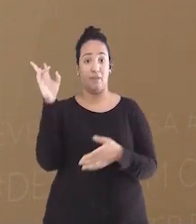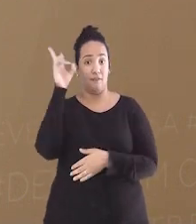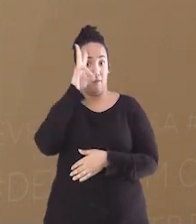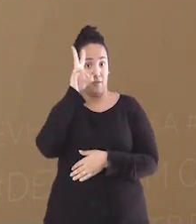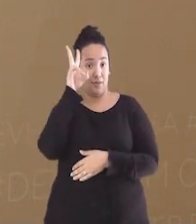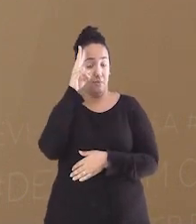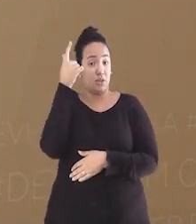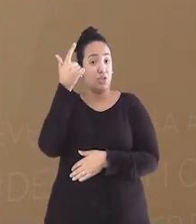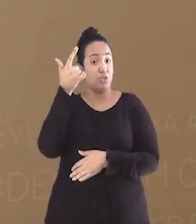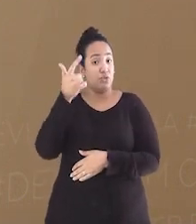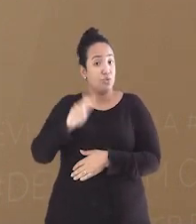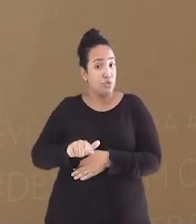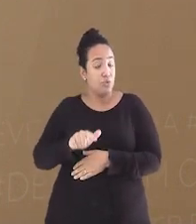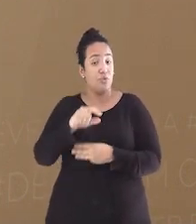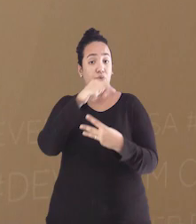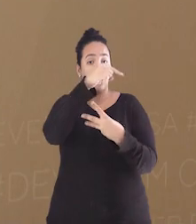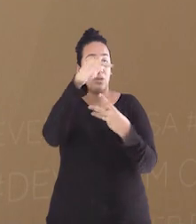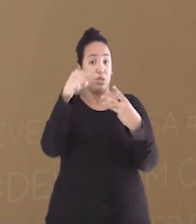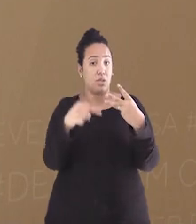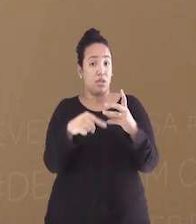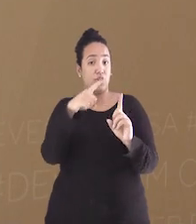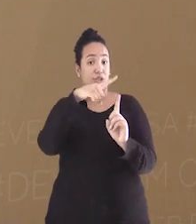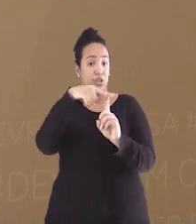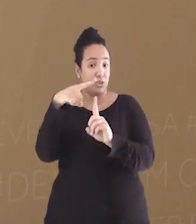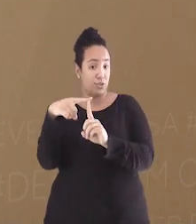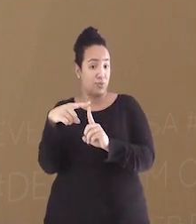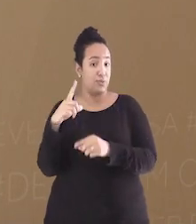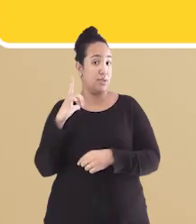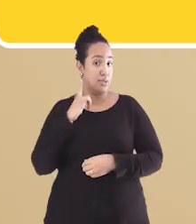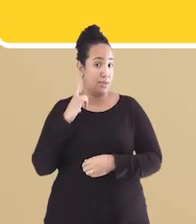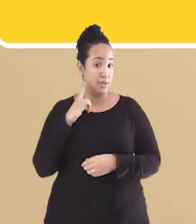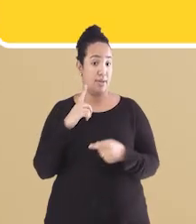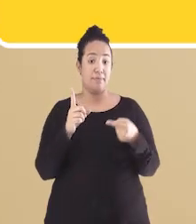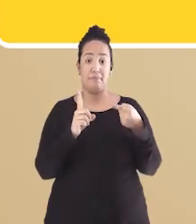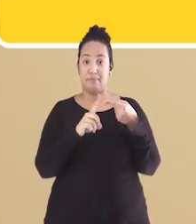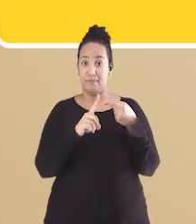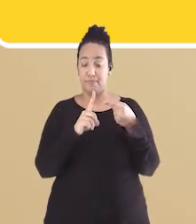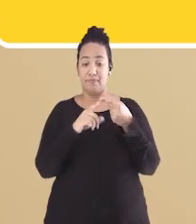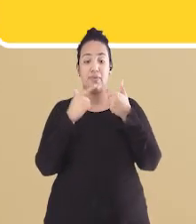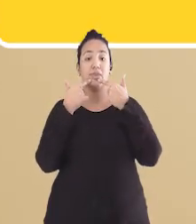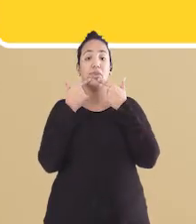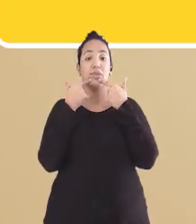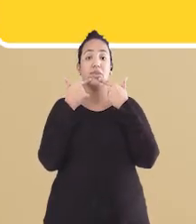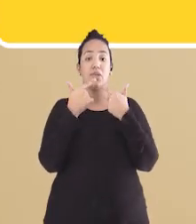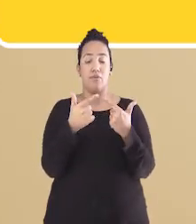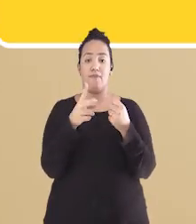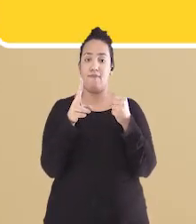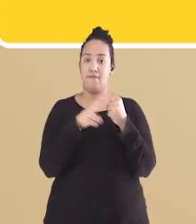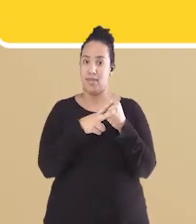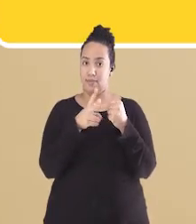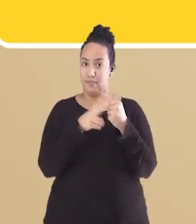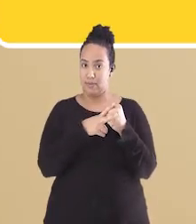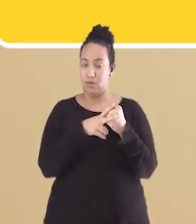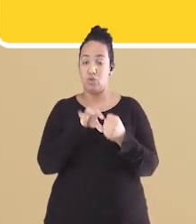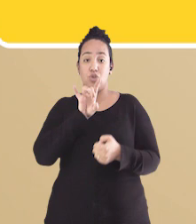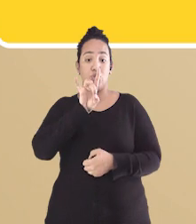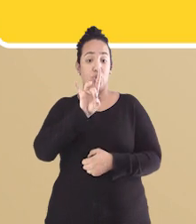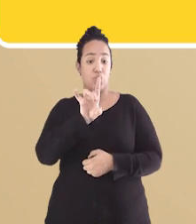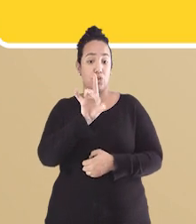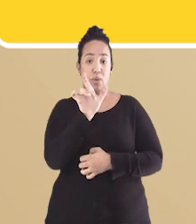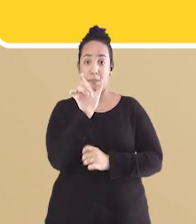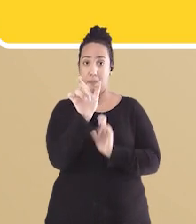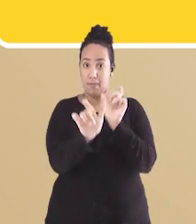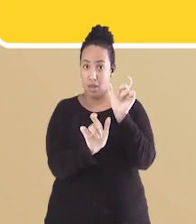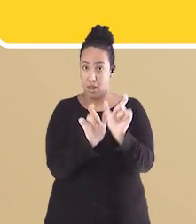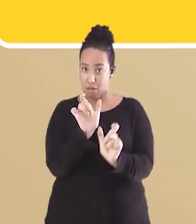relembrar os 3 tipos de linguagens existentes. Linguagem verbal, quando tem